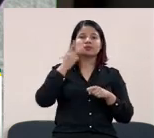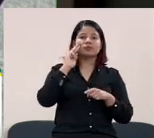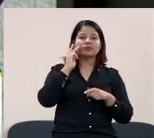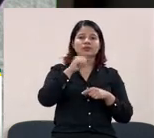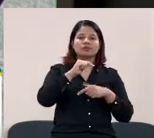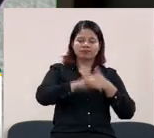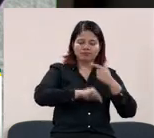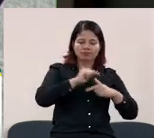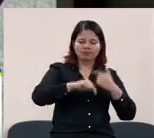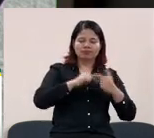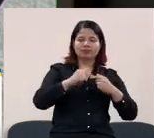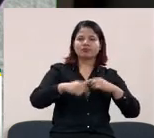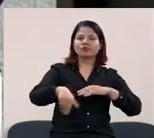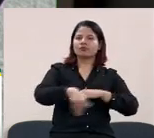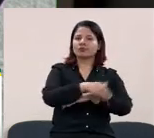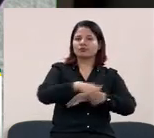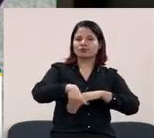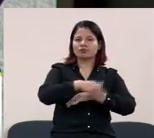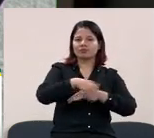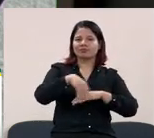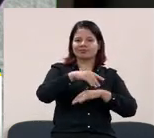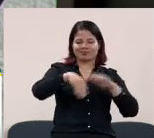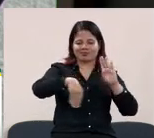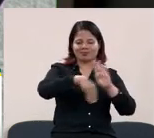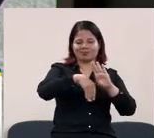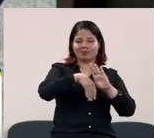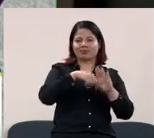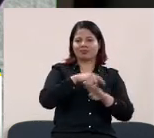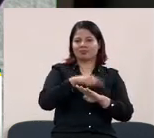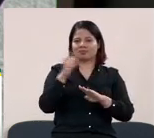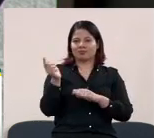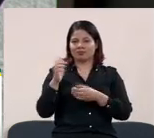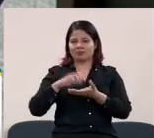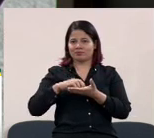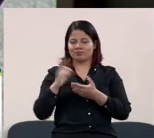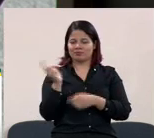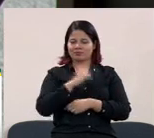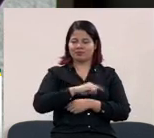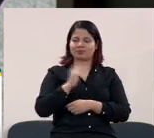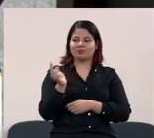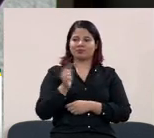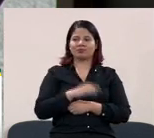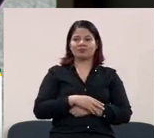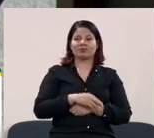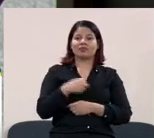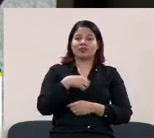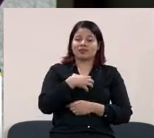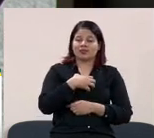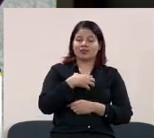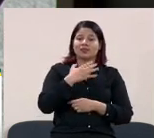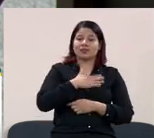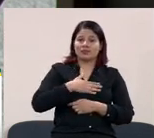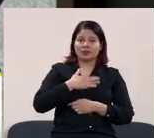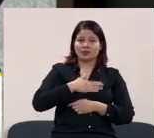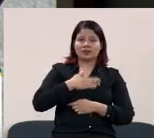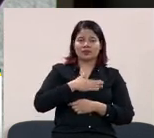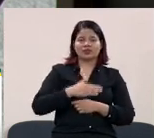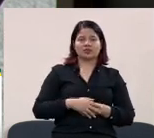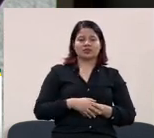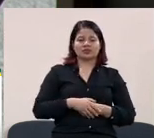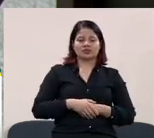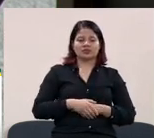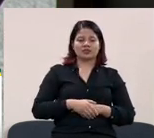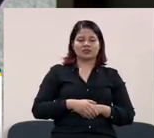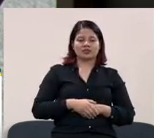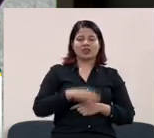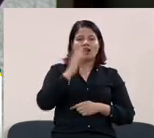e também ali no acesso ao Mar Abaixo, aos bairros do Mar Abaixo. Gostei muito do que vi. Acho que é dessa